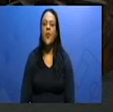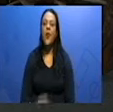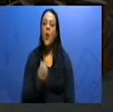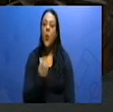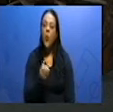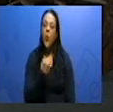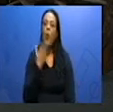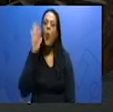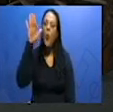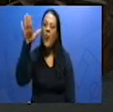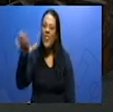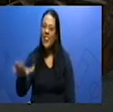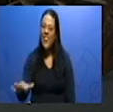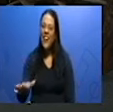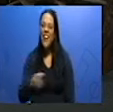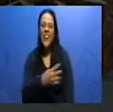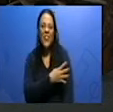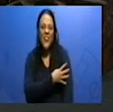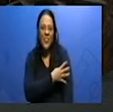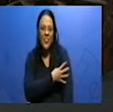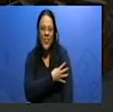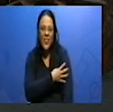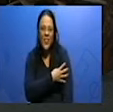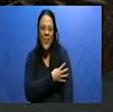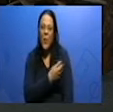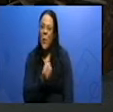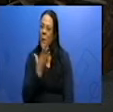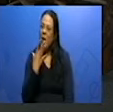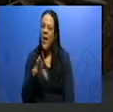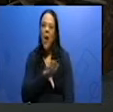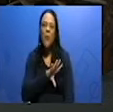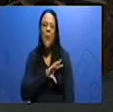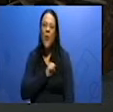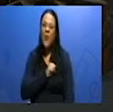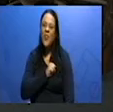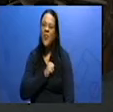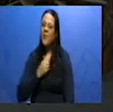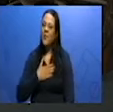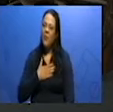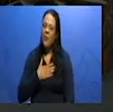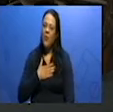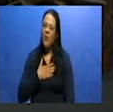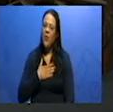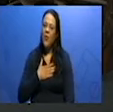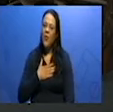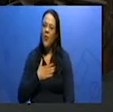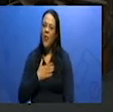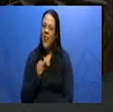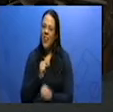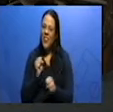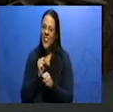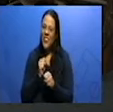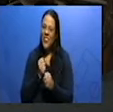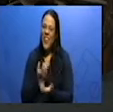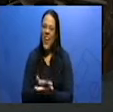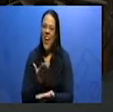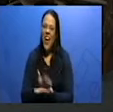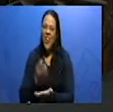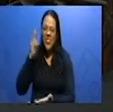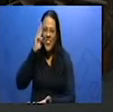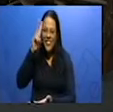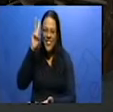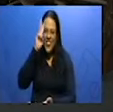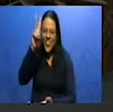Boa tarde, quarto ano. Tudo bem, meus amores? Tudo jóia? Ansiosos aí pela aula de história? Tenho certeza que